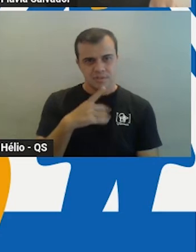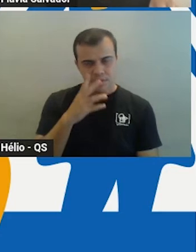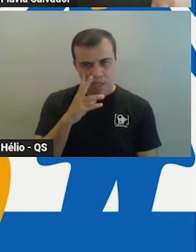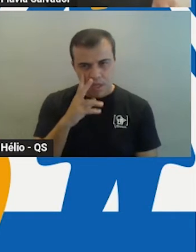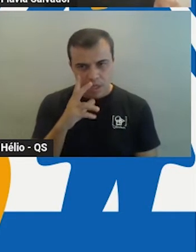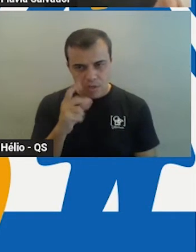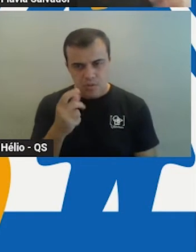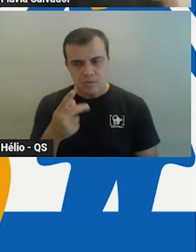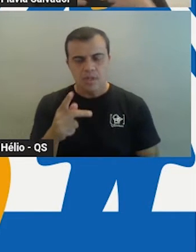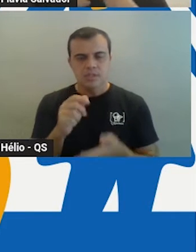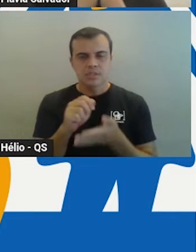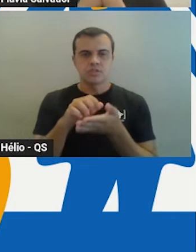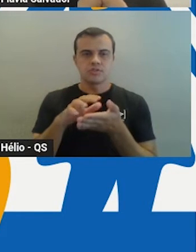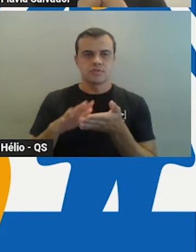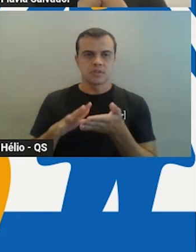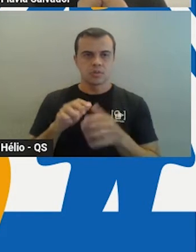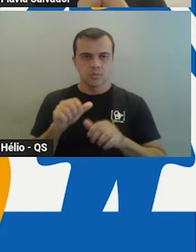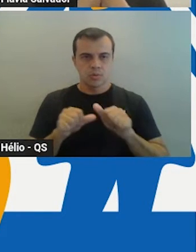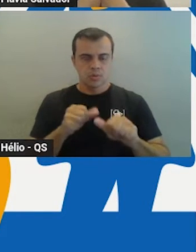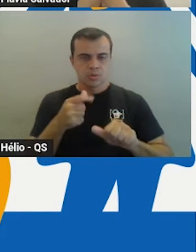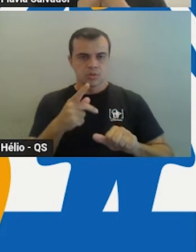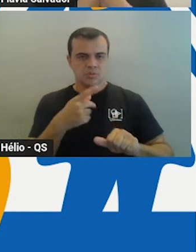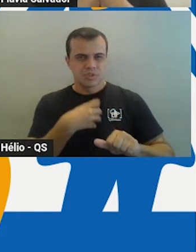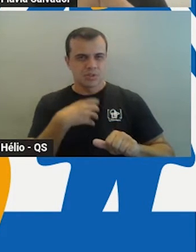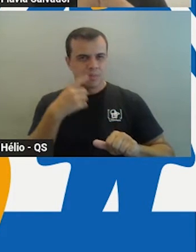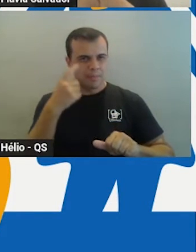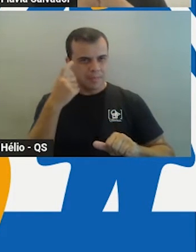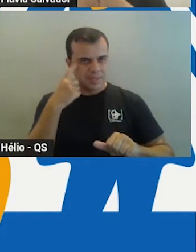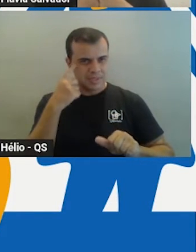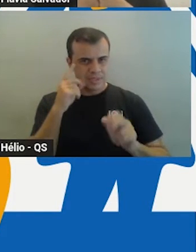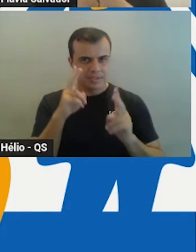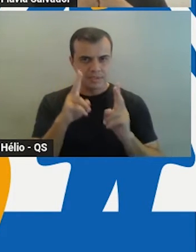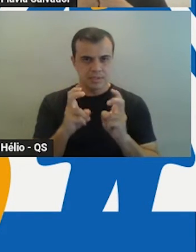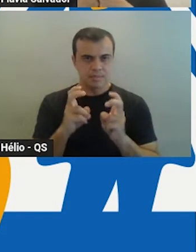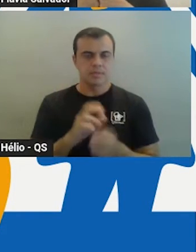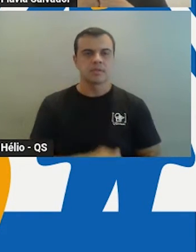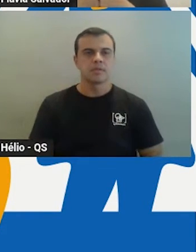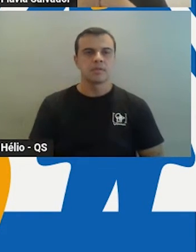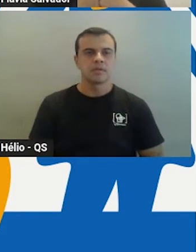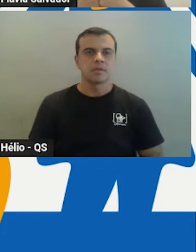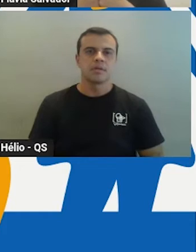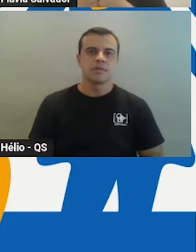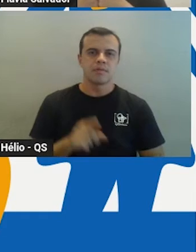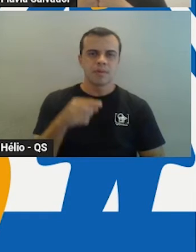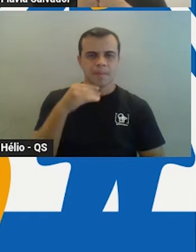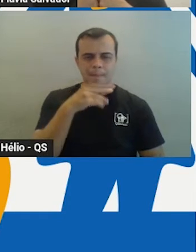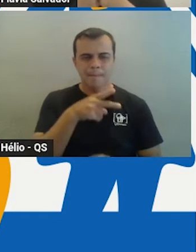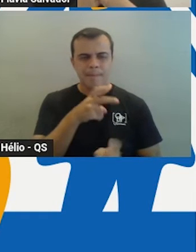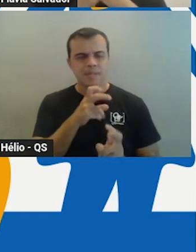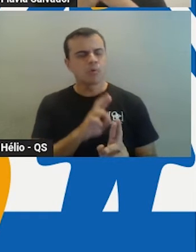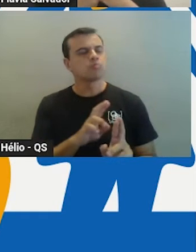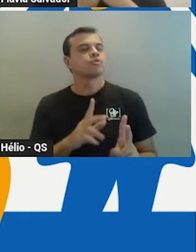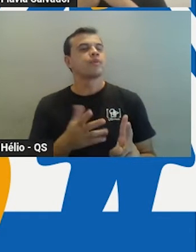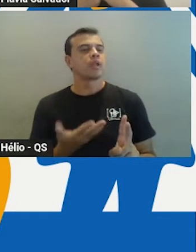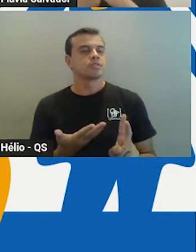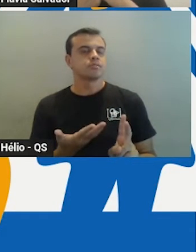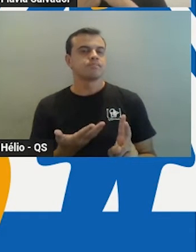nessa atividade mudou sua forma de pensar sobre o assunto? Te fez ver de uma outra